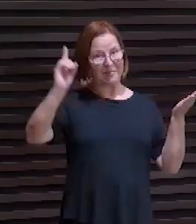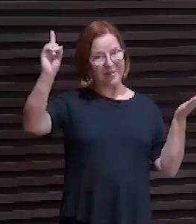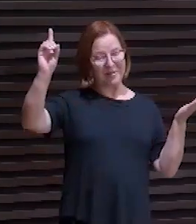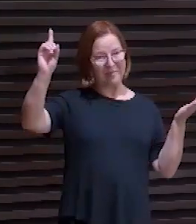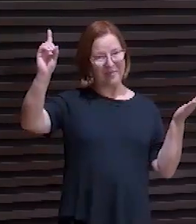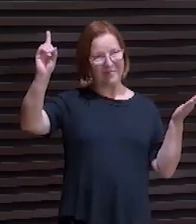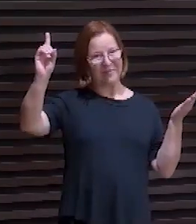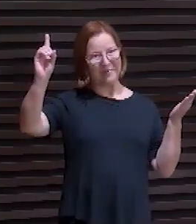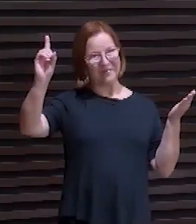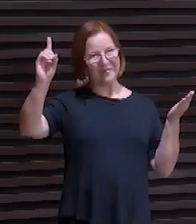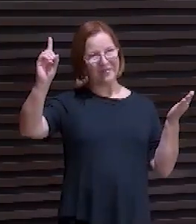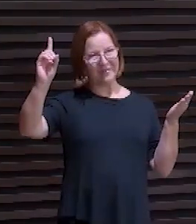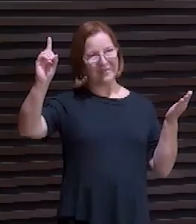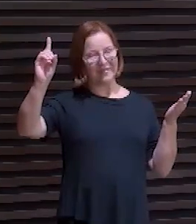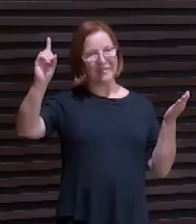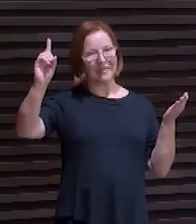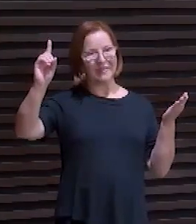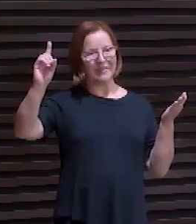que